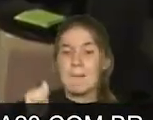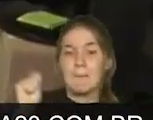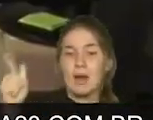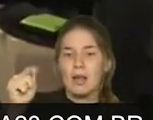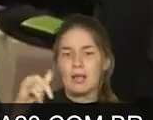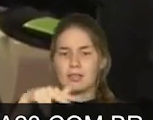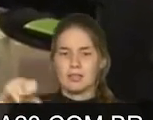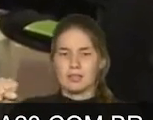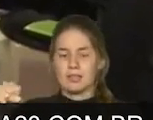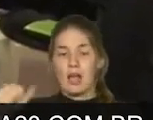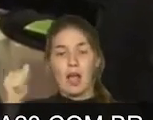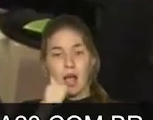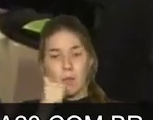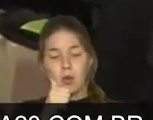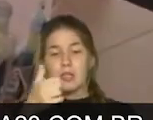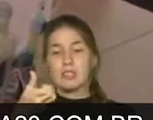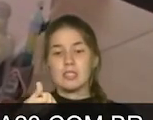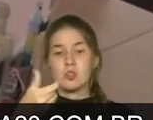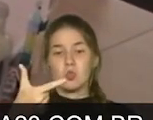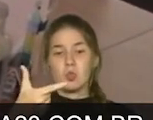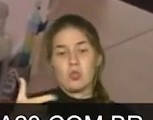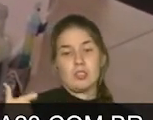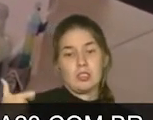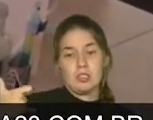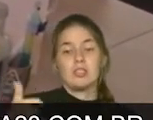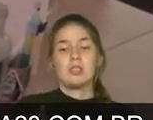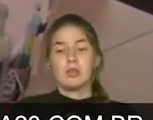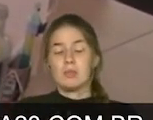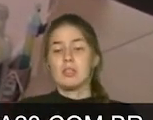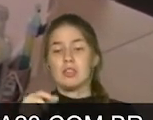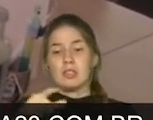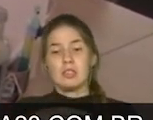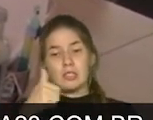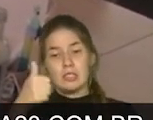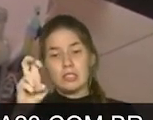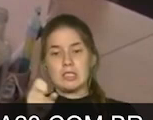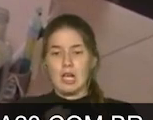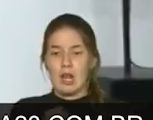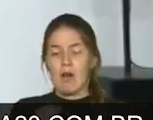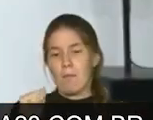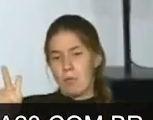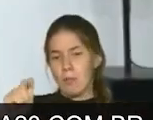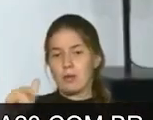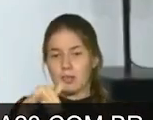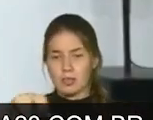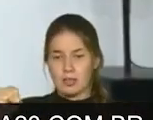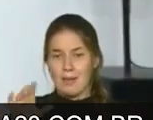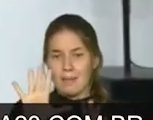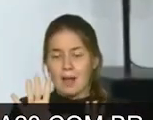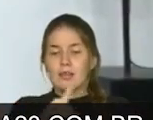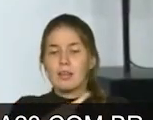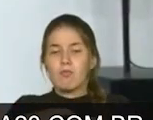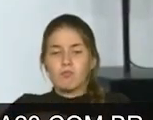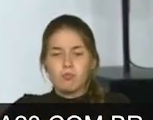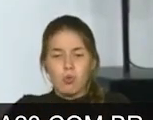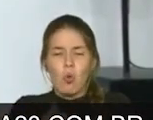E a mulher, 62 anos de idade e 15 anos de tempo de contribuição. Tem uma exceção para quem se filiou, para